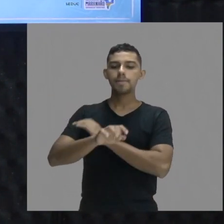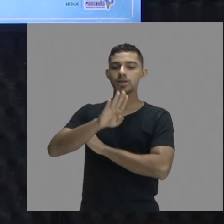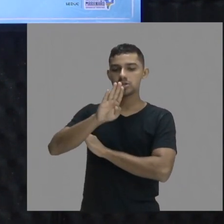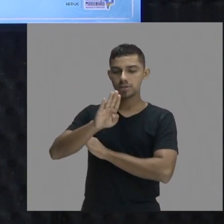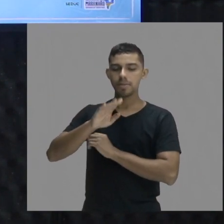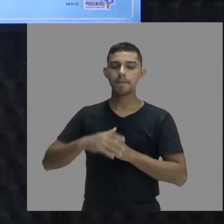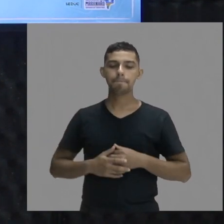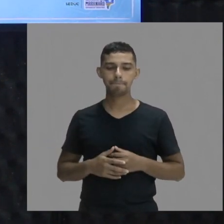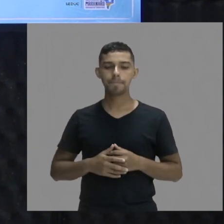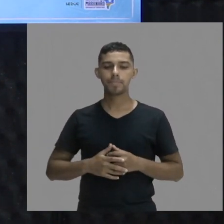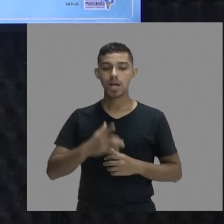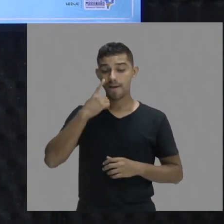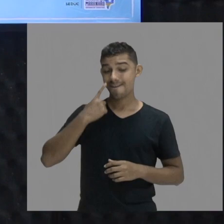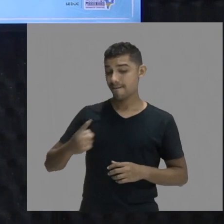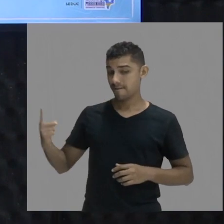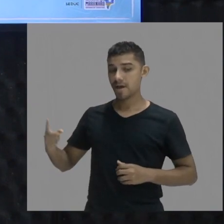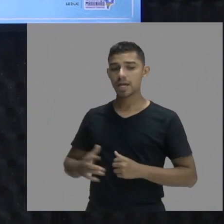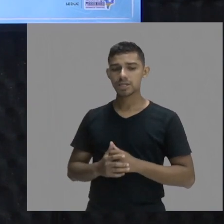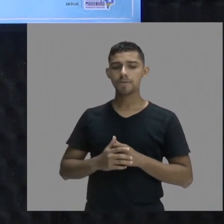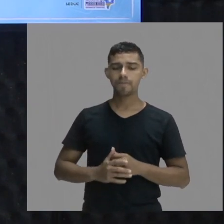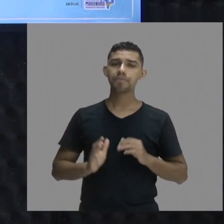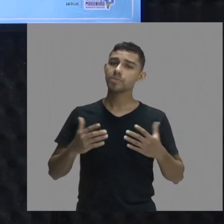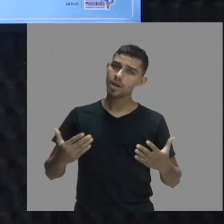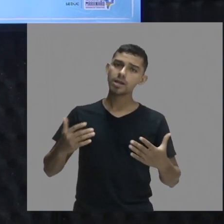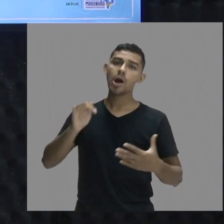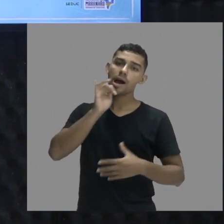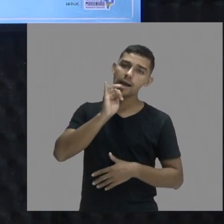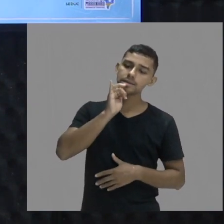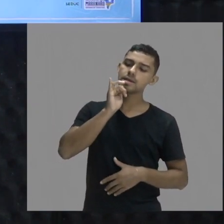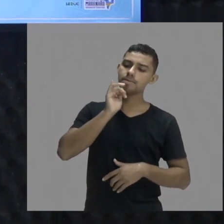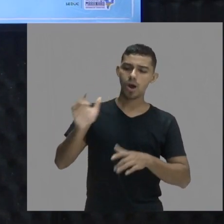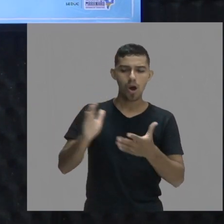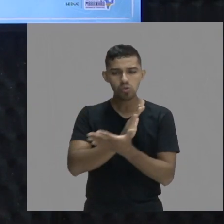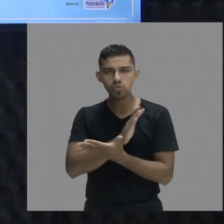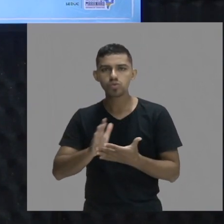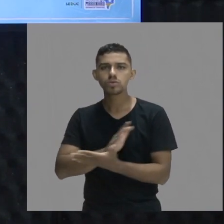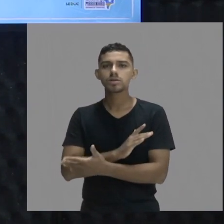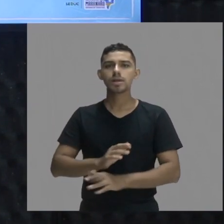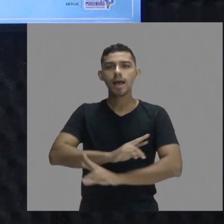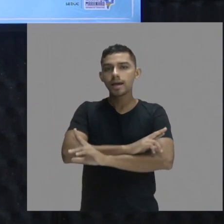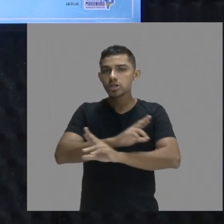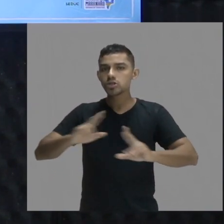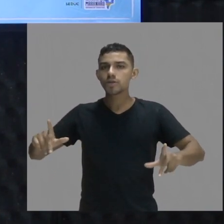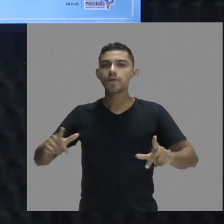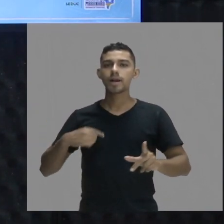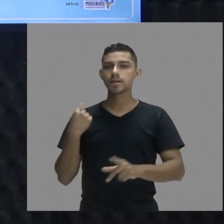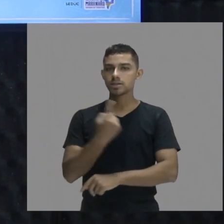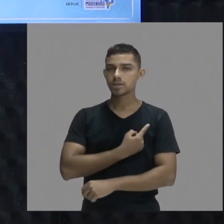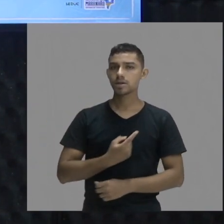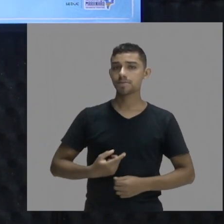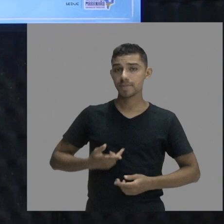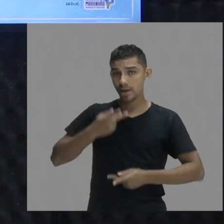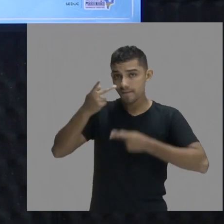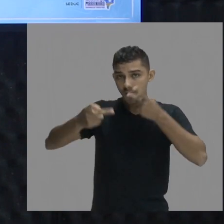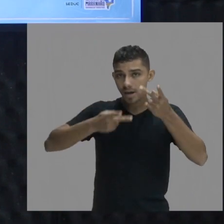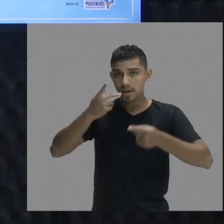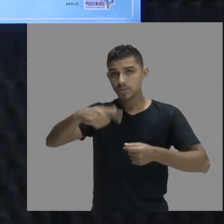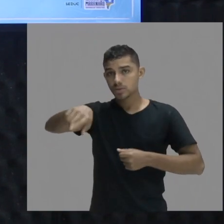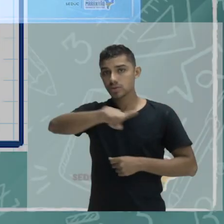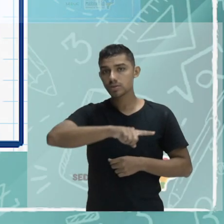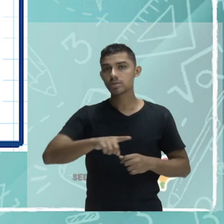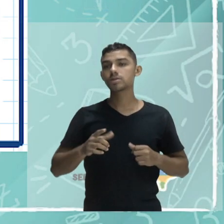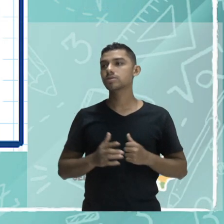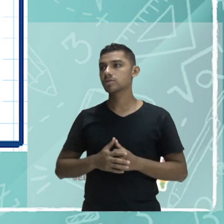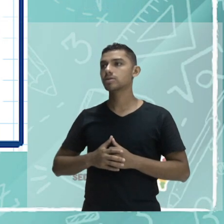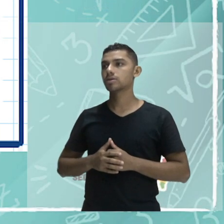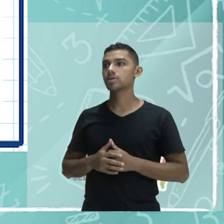Certo? E aí a gente vai colocar daqui a pouco exemplos para a gente fazer essa diferença, né? Mas eu queria falar para vocês da questão de